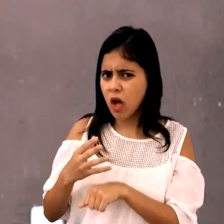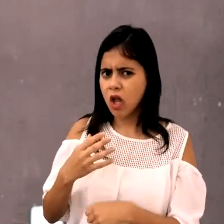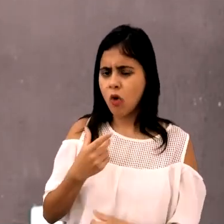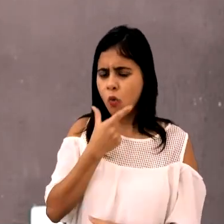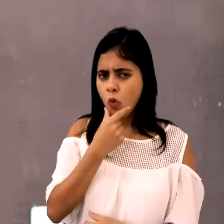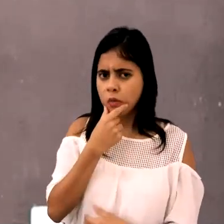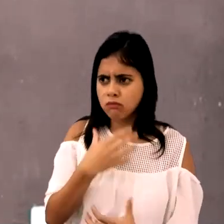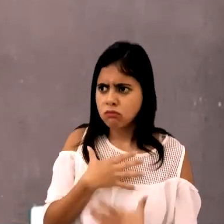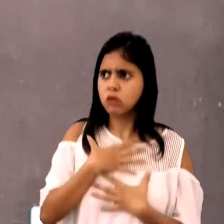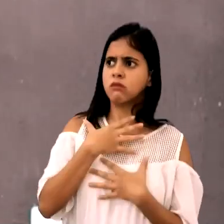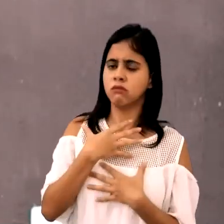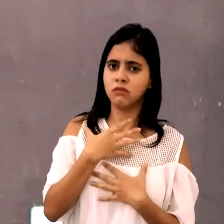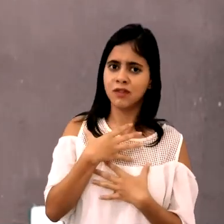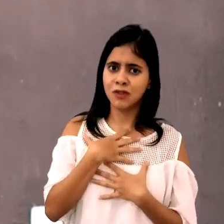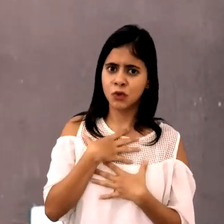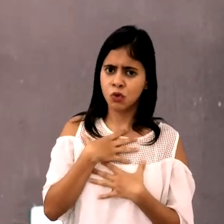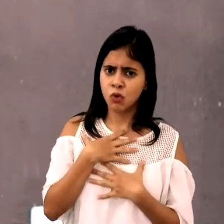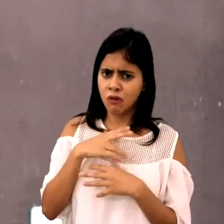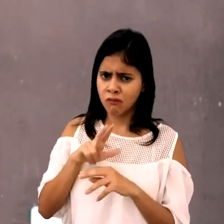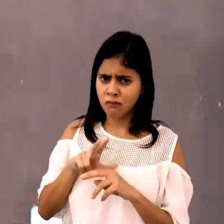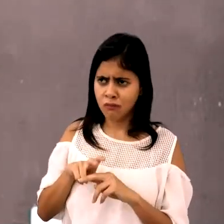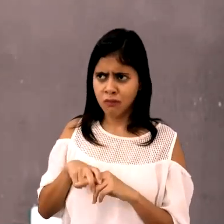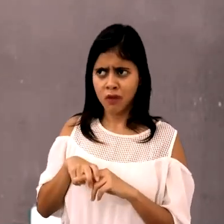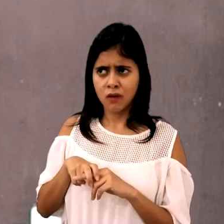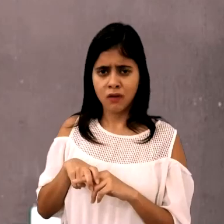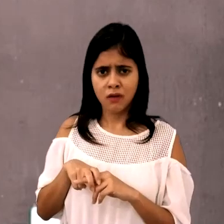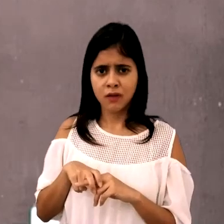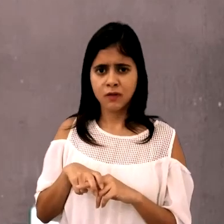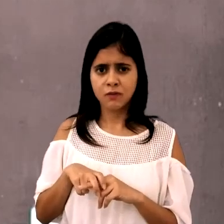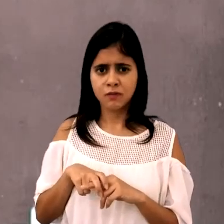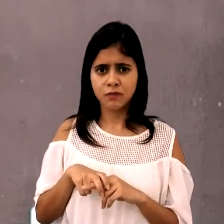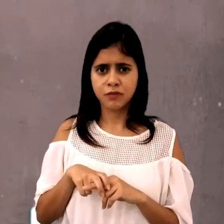se assustou e sentou-se.